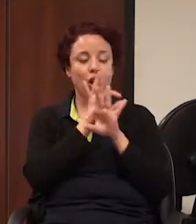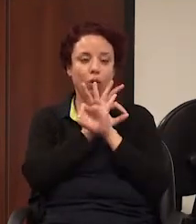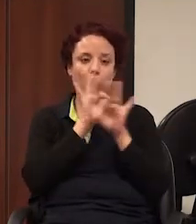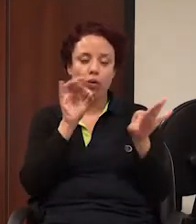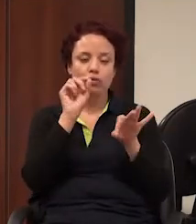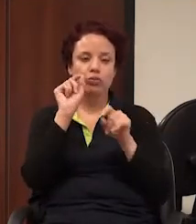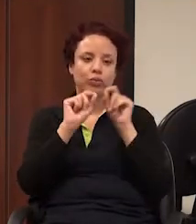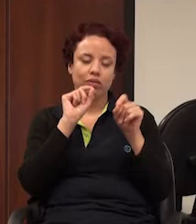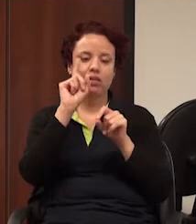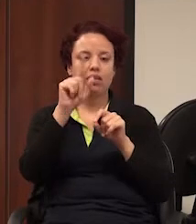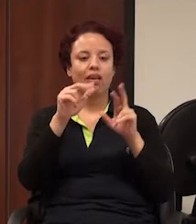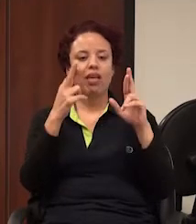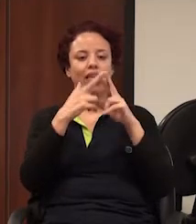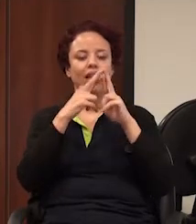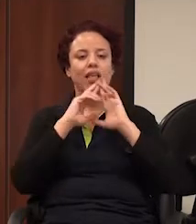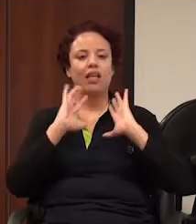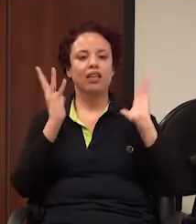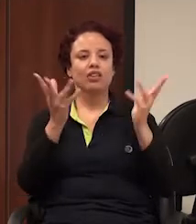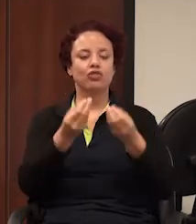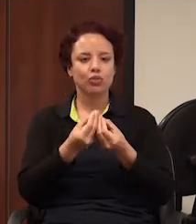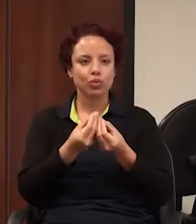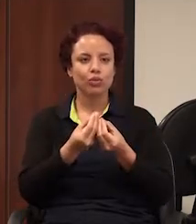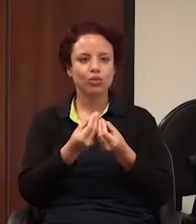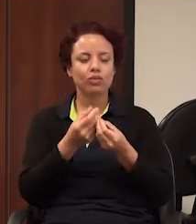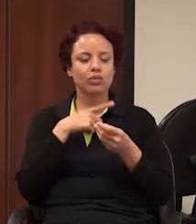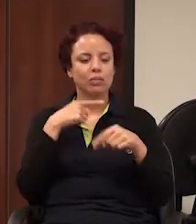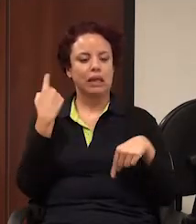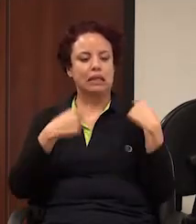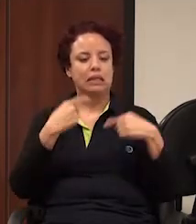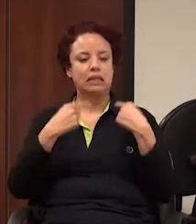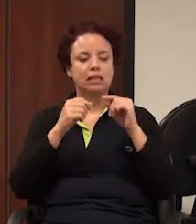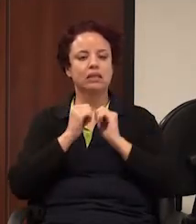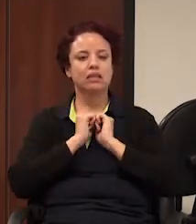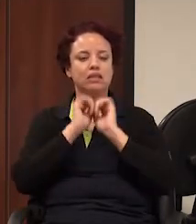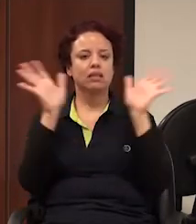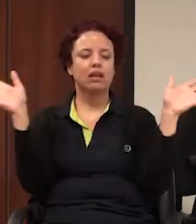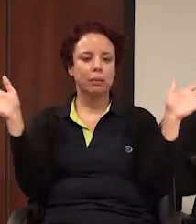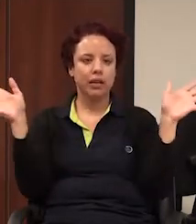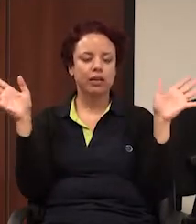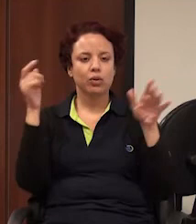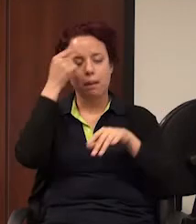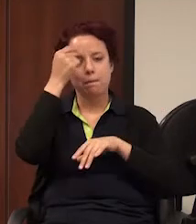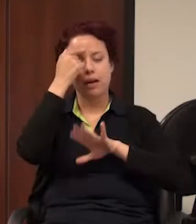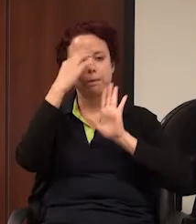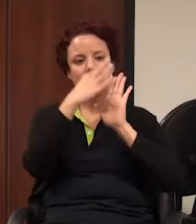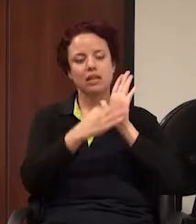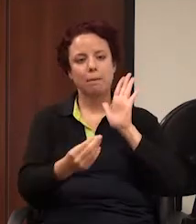rede como um todo, e é, né, esse debate ser aberto, amplo, né, para se pensar em modelos mais